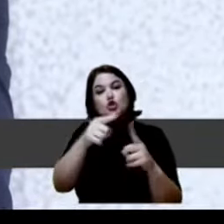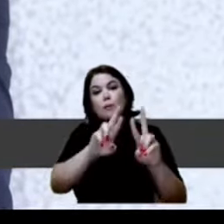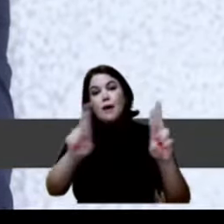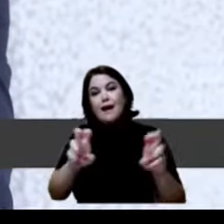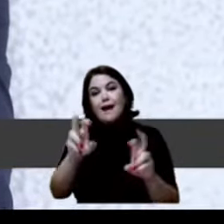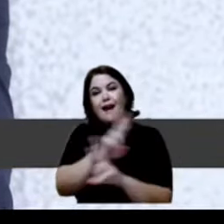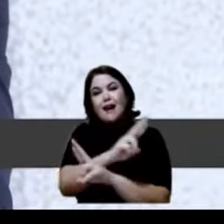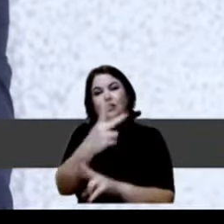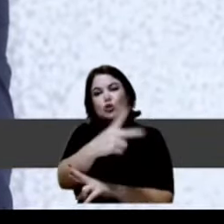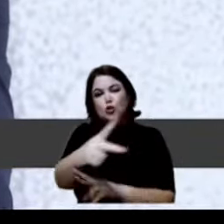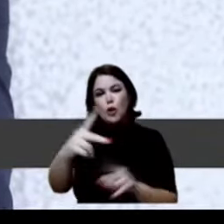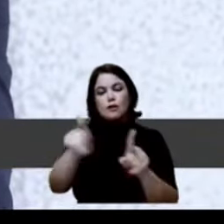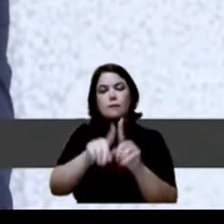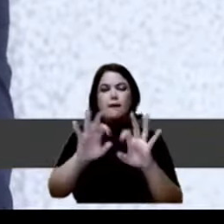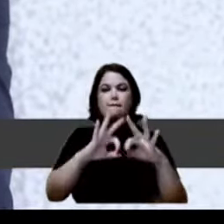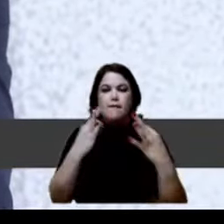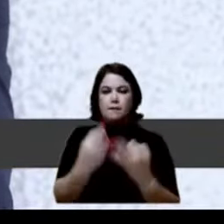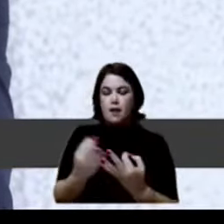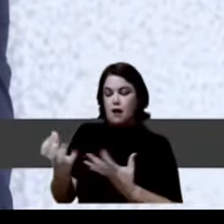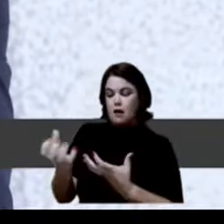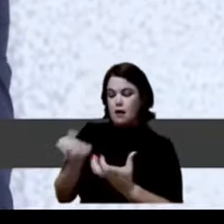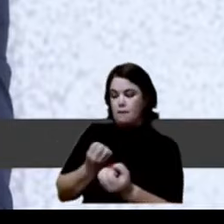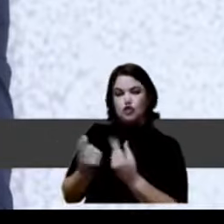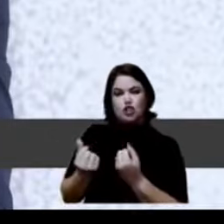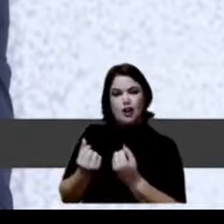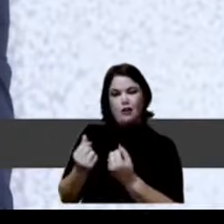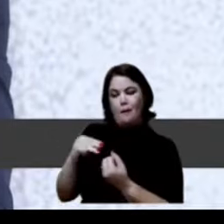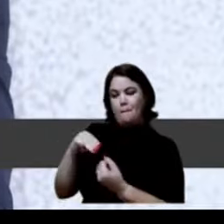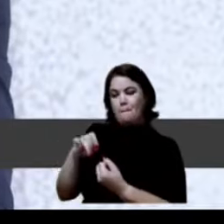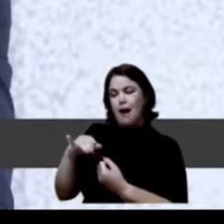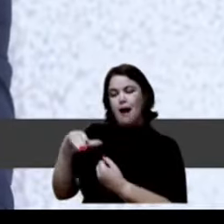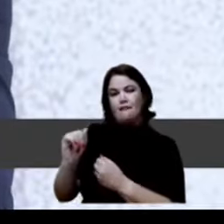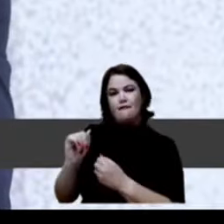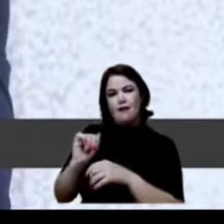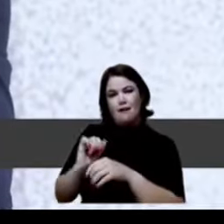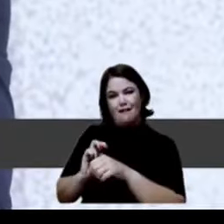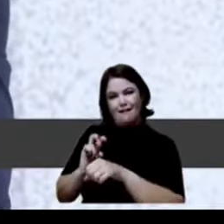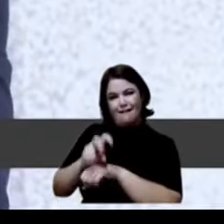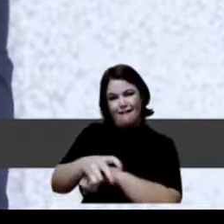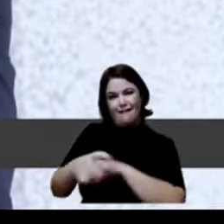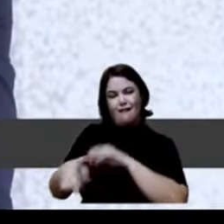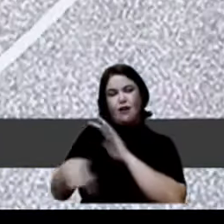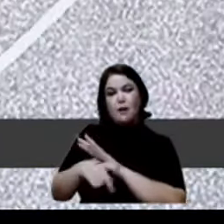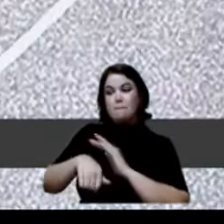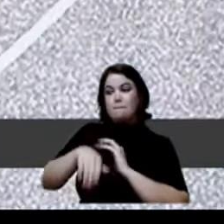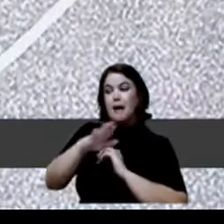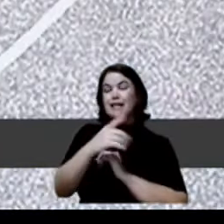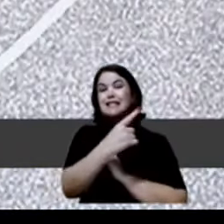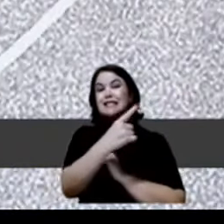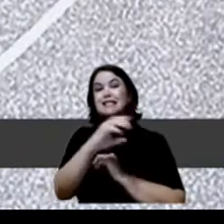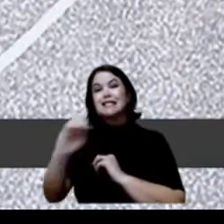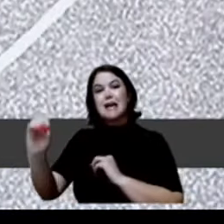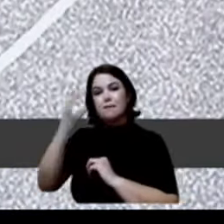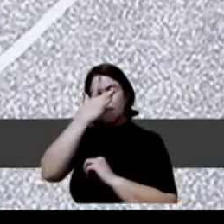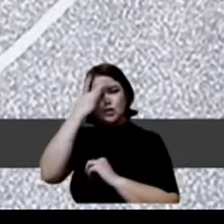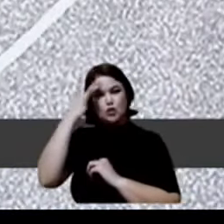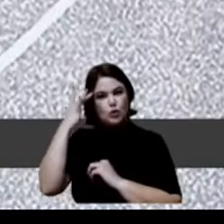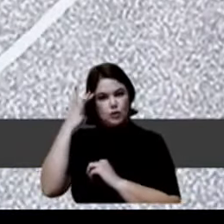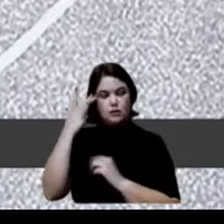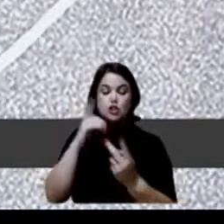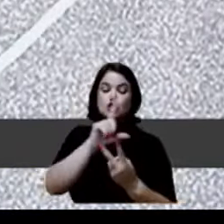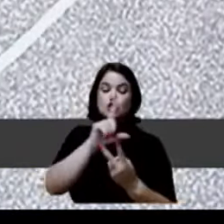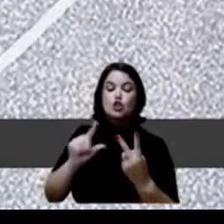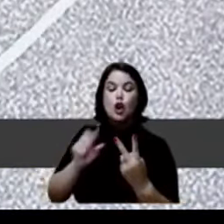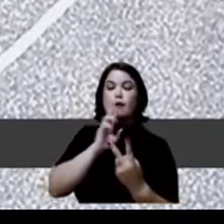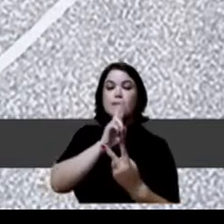recebido dinheiro da máfia das merendas e mais de 100 pessoas foram indiciadas? Por favor, escolha uma das duas. A resposta com o